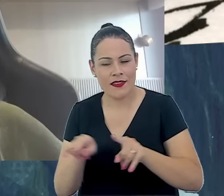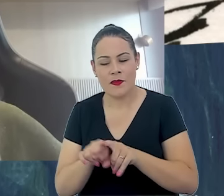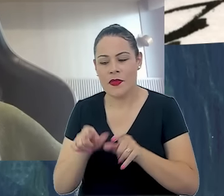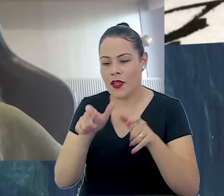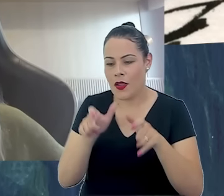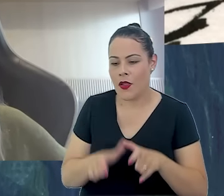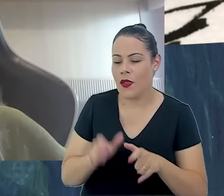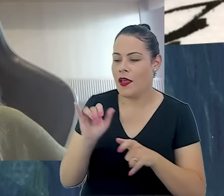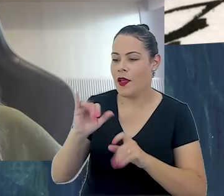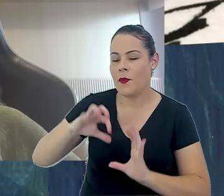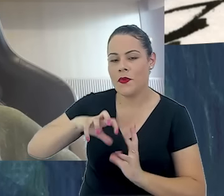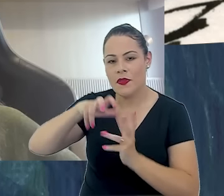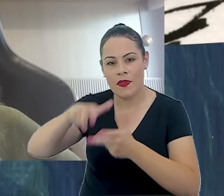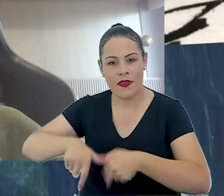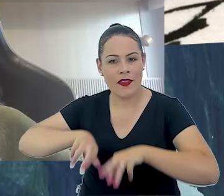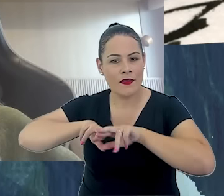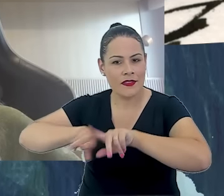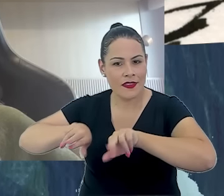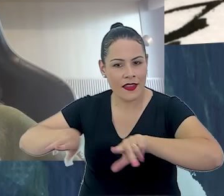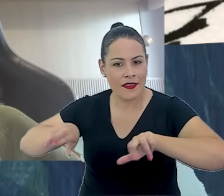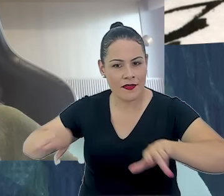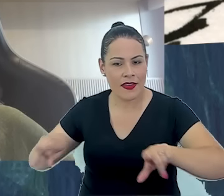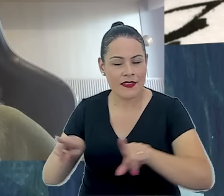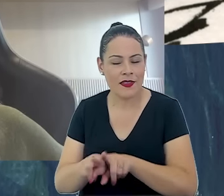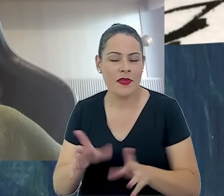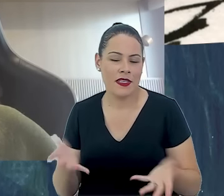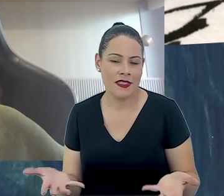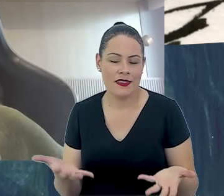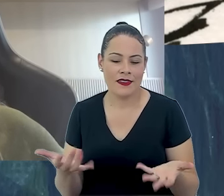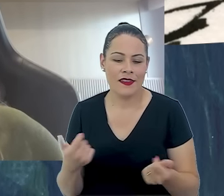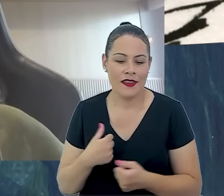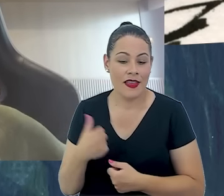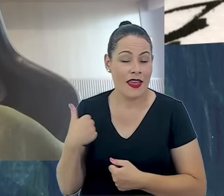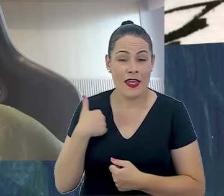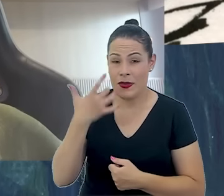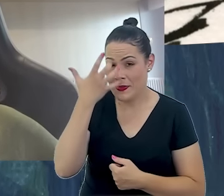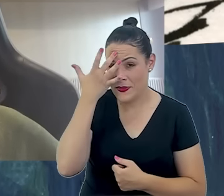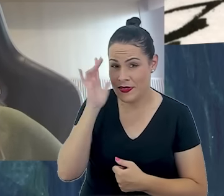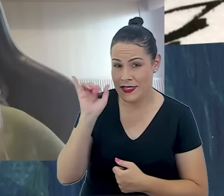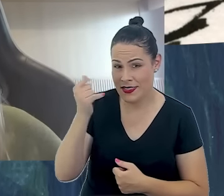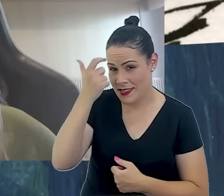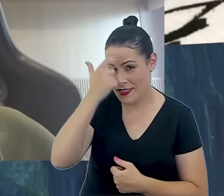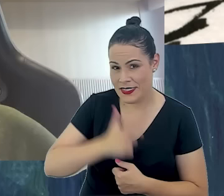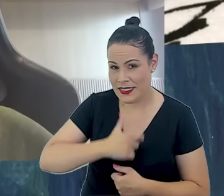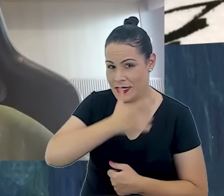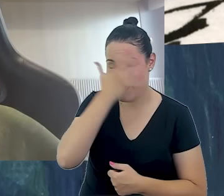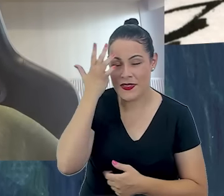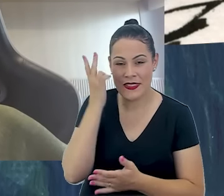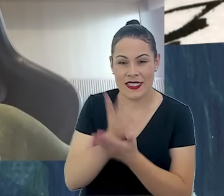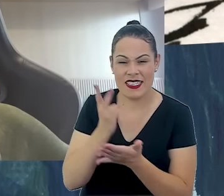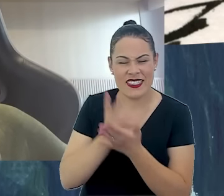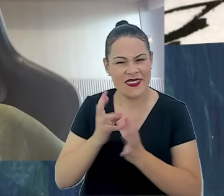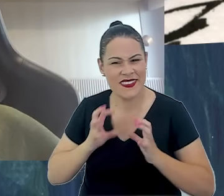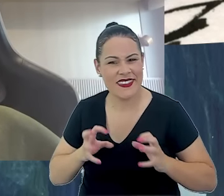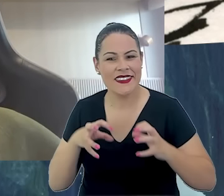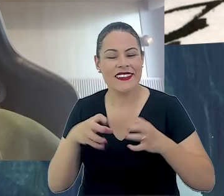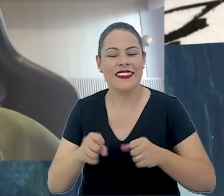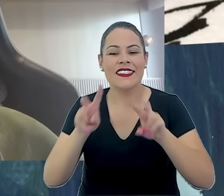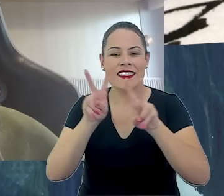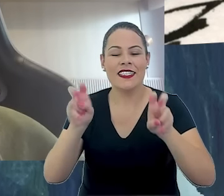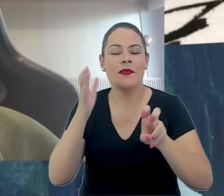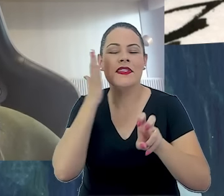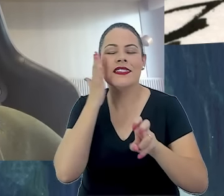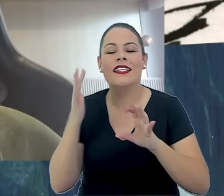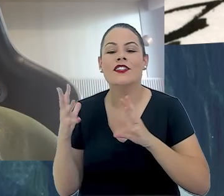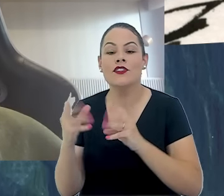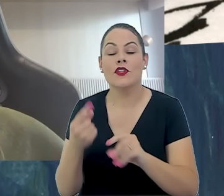regulatórias, local, internacional, etc. Eu provavelmente nem sei se eu mesma, né, que estou super engajada